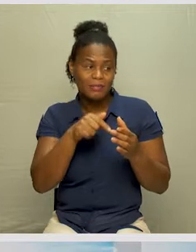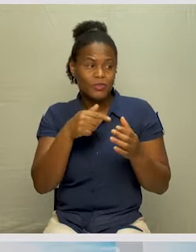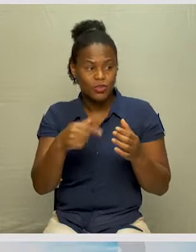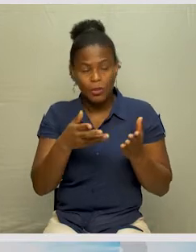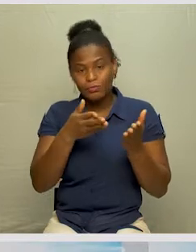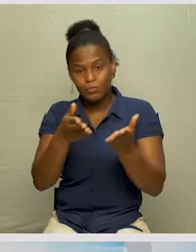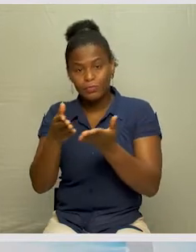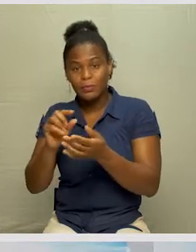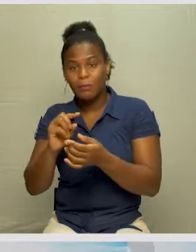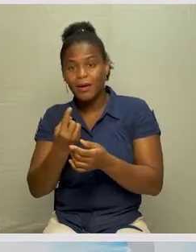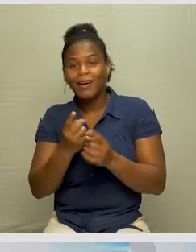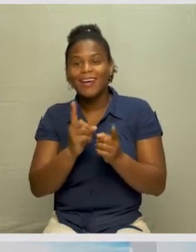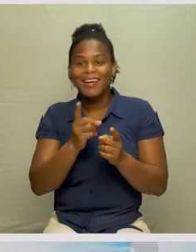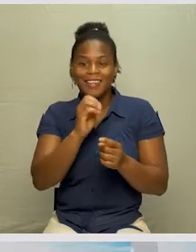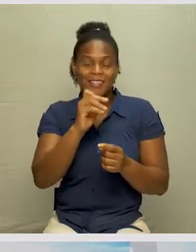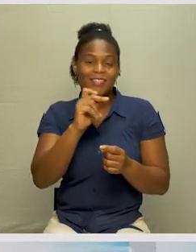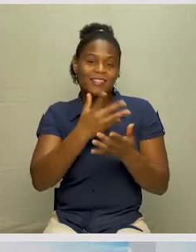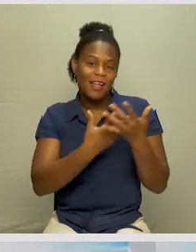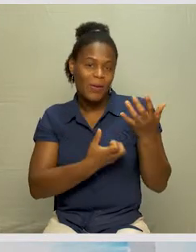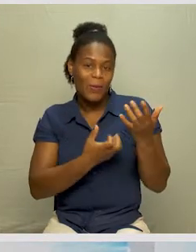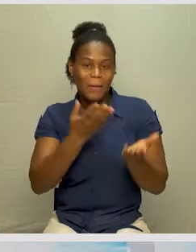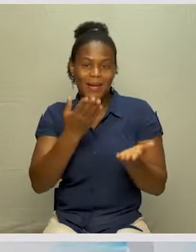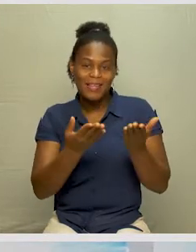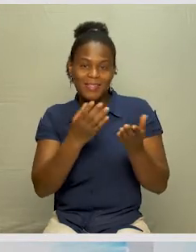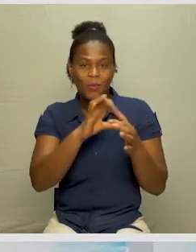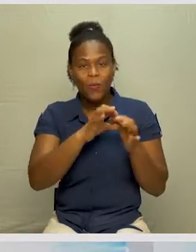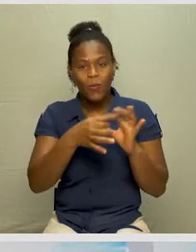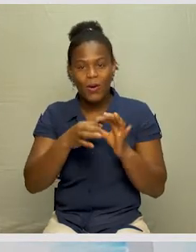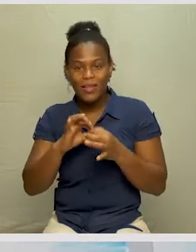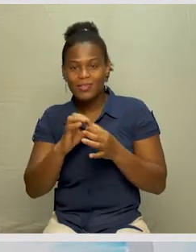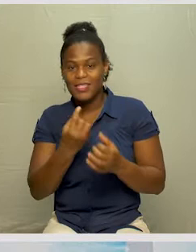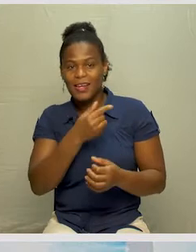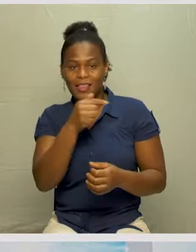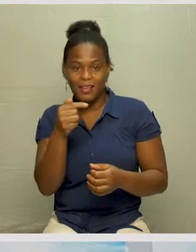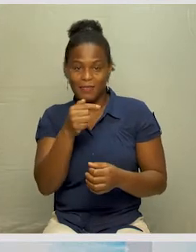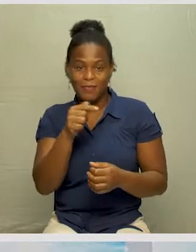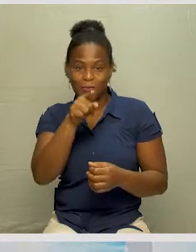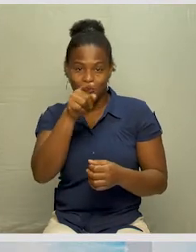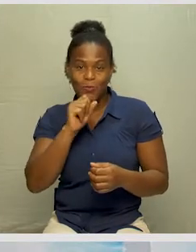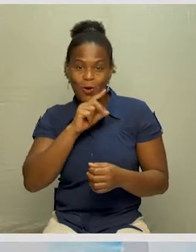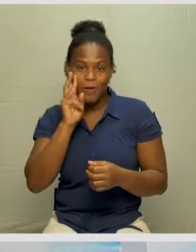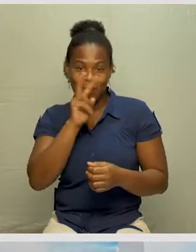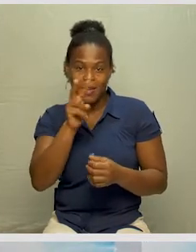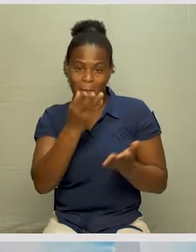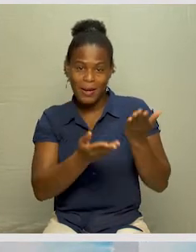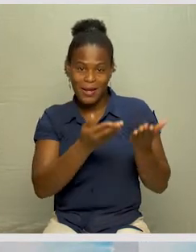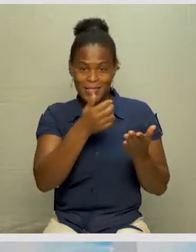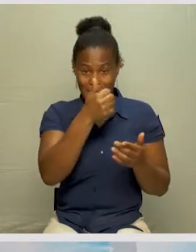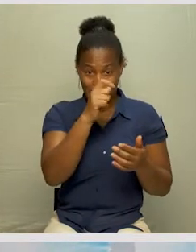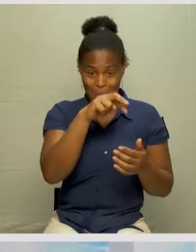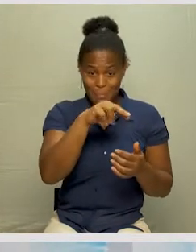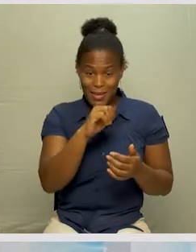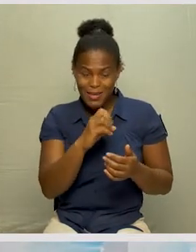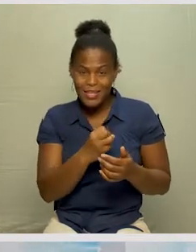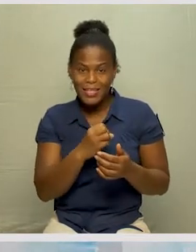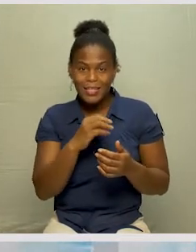a contribuir para que o saldo da balança corrente seja negativo? Vocês podem ver que a balança de bens, que é a balança